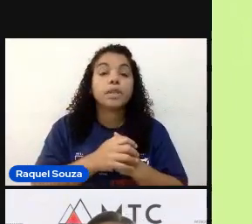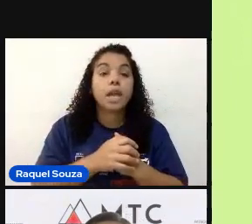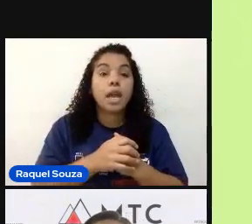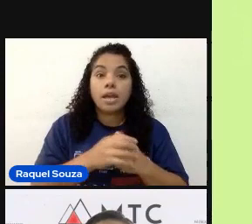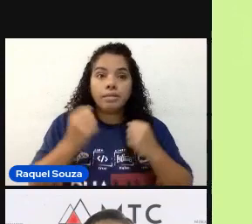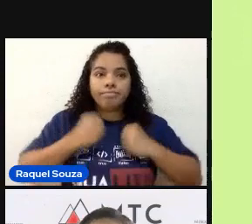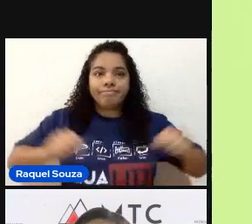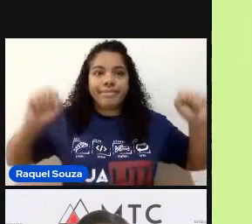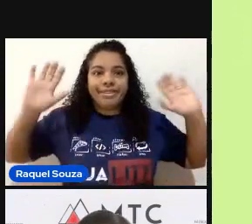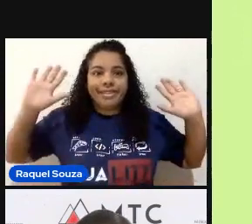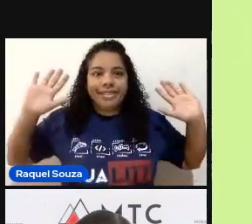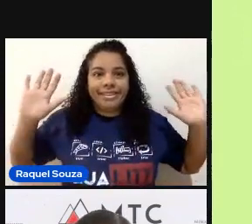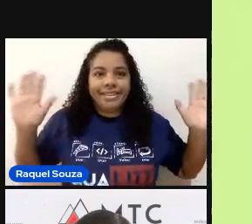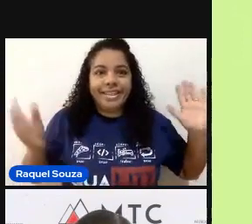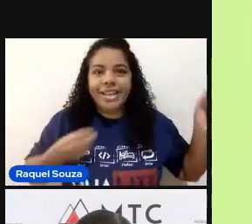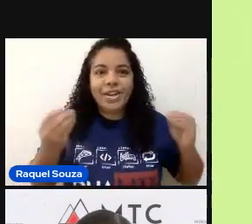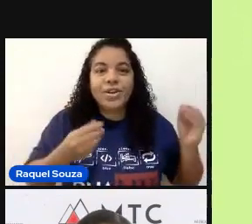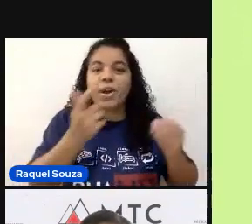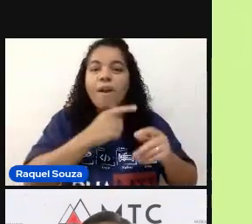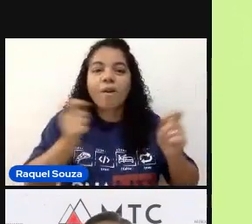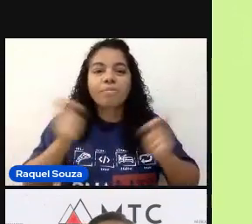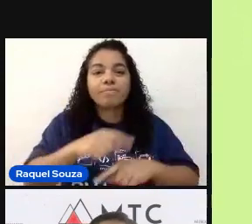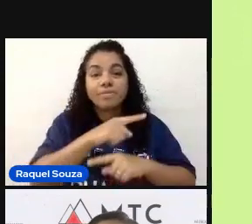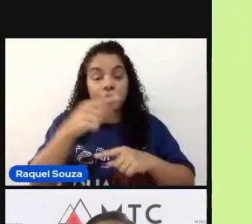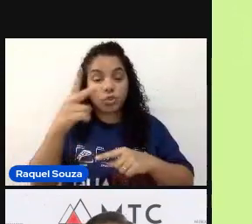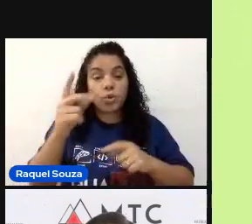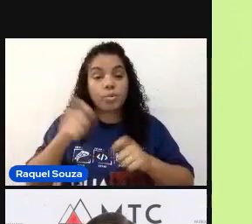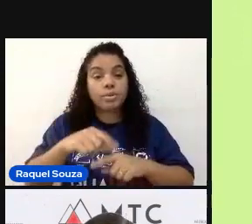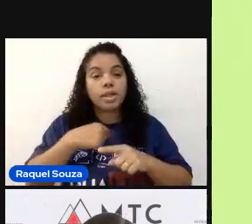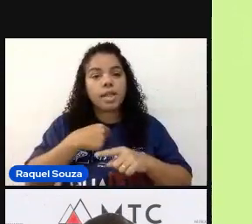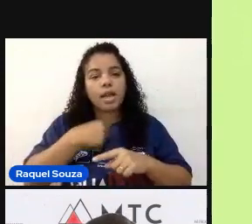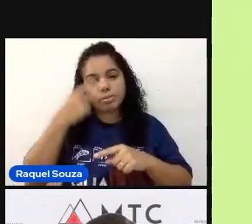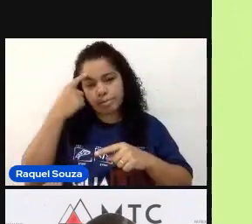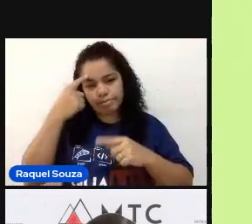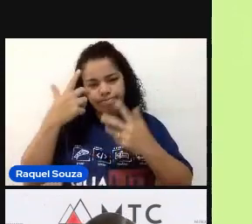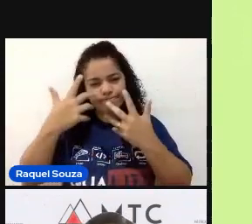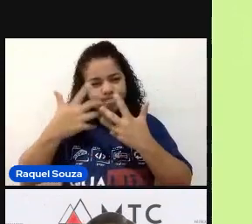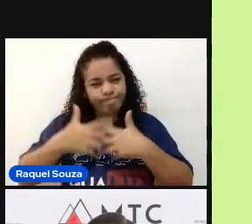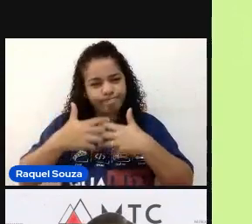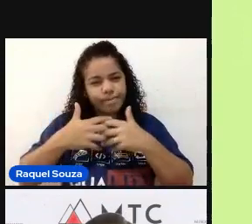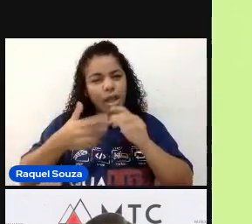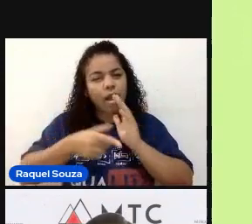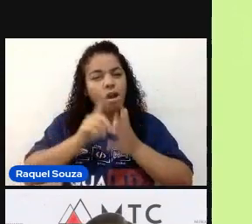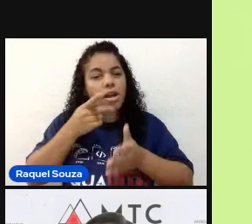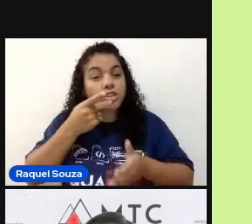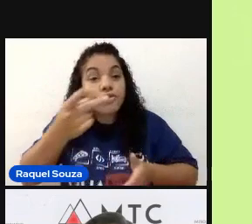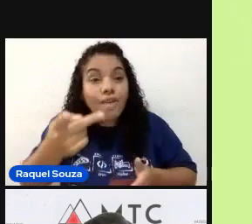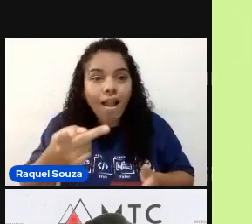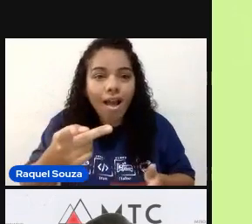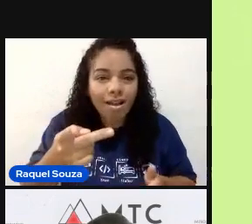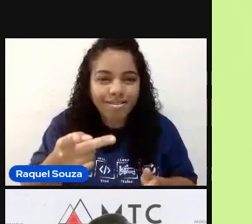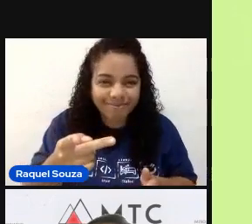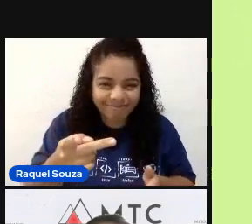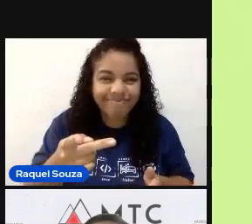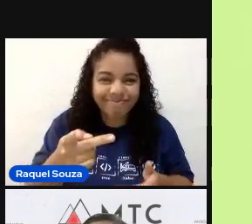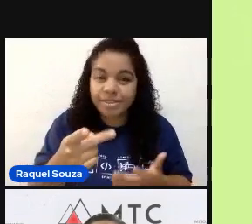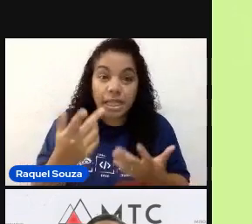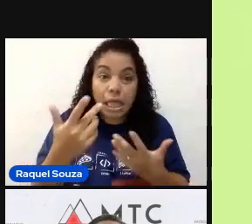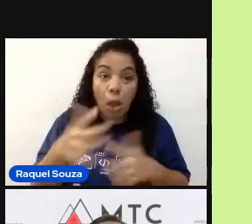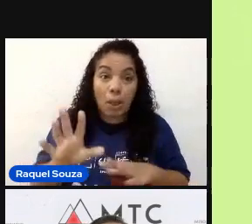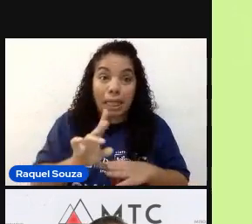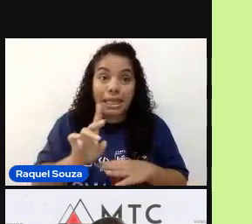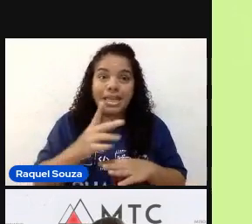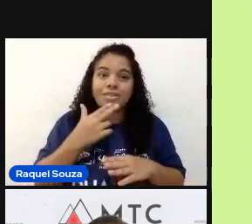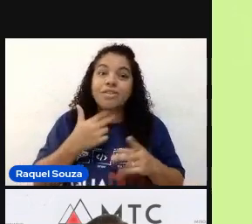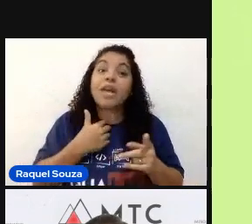Impulsos. Como afeta a sua capacidade? Filtrar pensamentos antes de falar algo que não queria ou não deveria. Nossa,